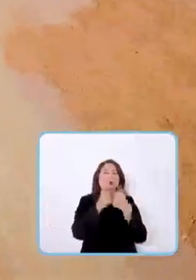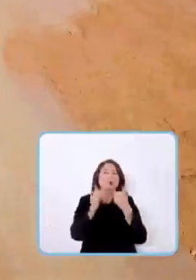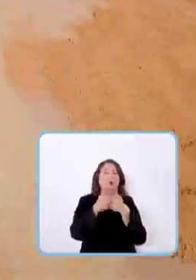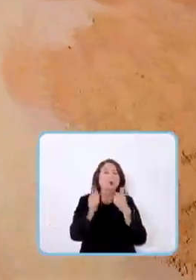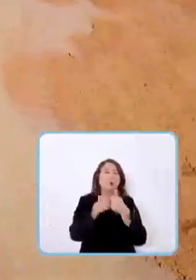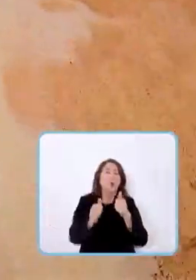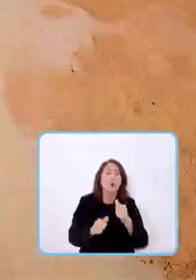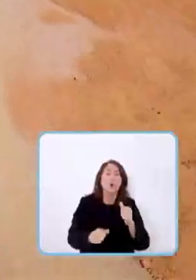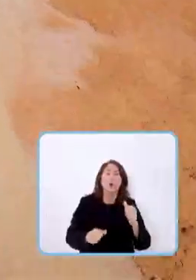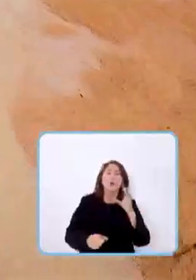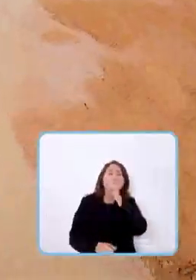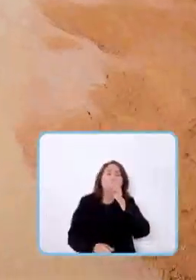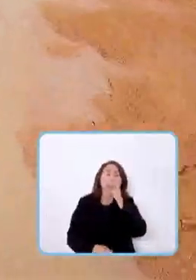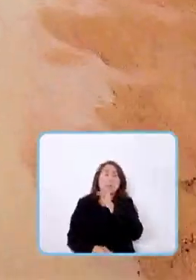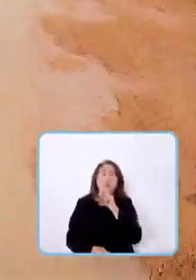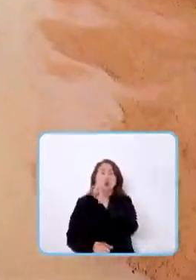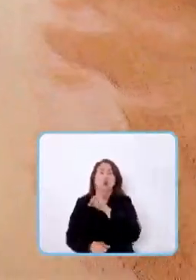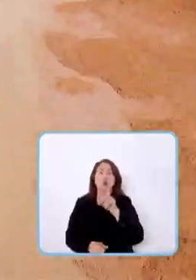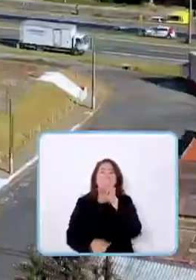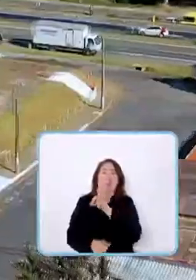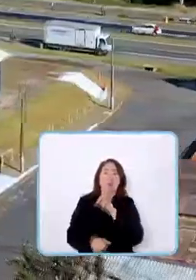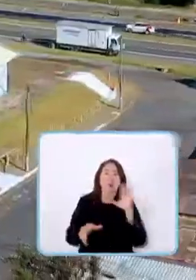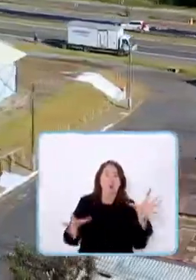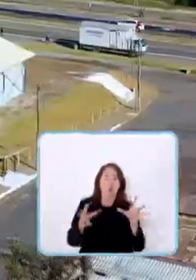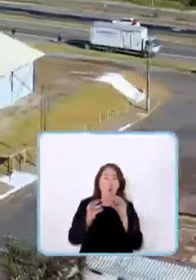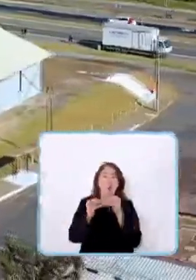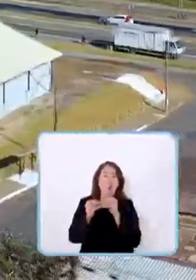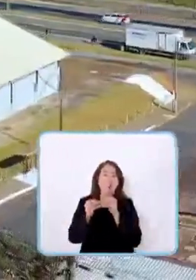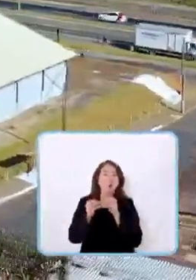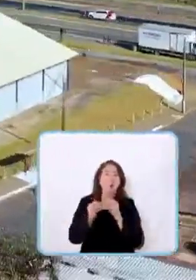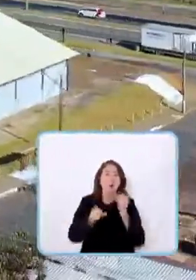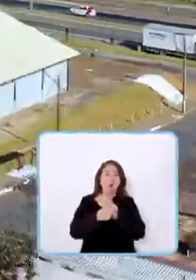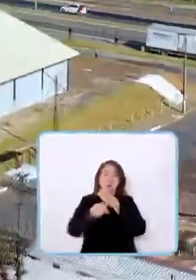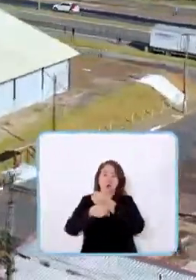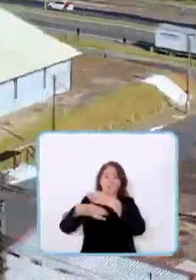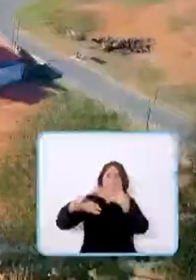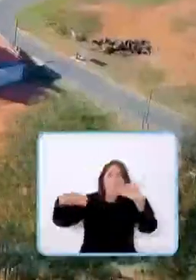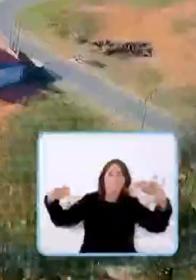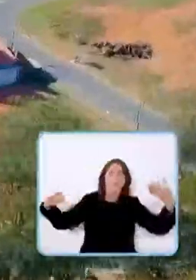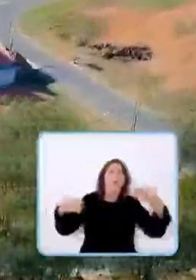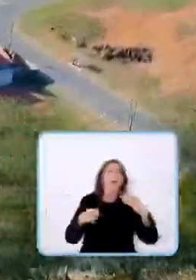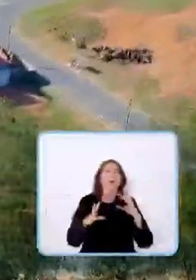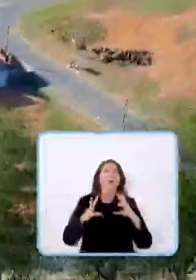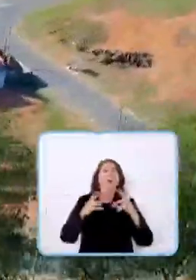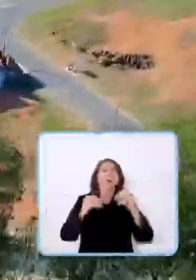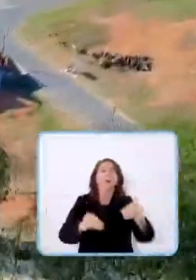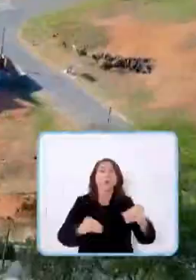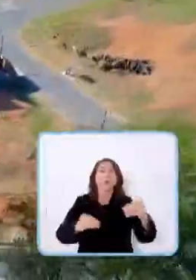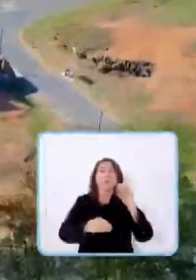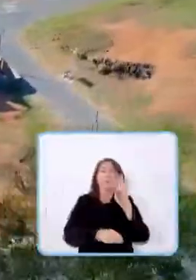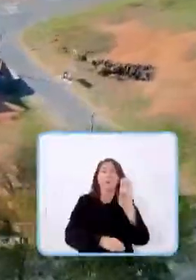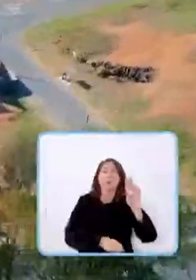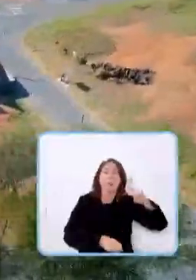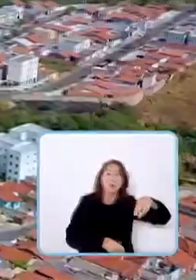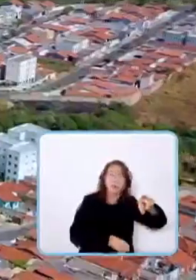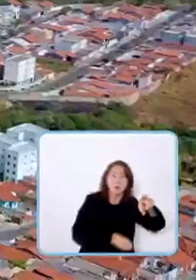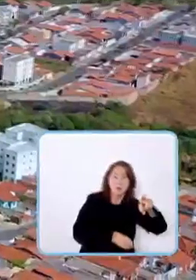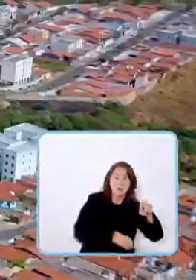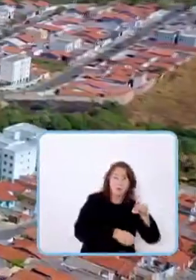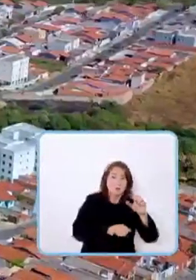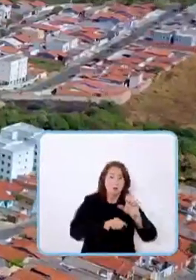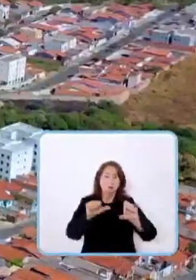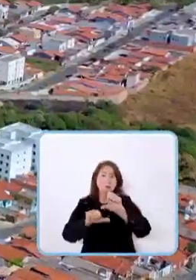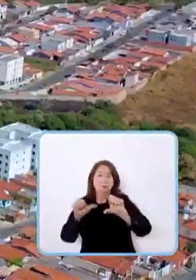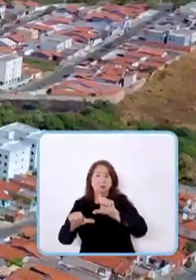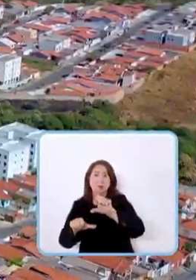de ônibus, inclusive aos finais de semana. Conclusão da reforma do Juca Cobra. Conclusão da pista de BMX.